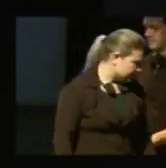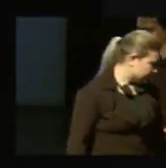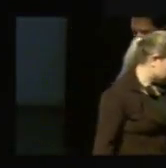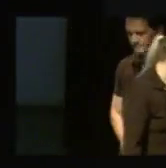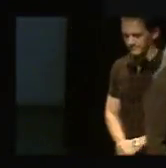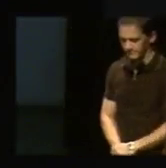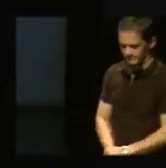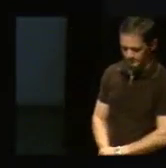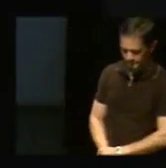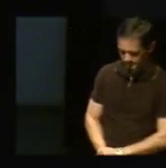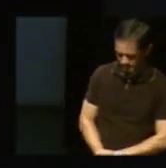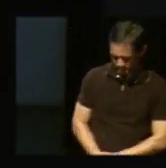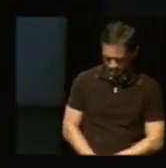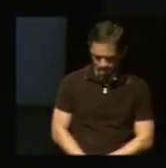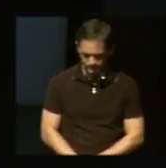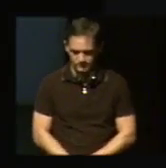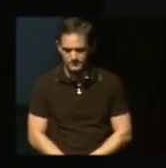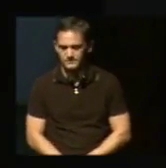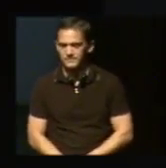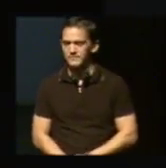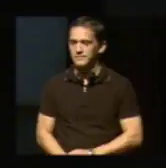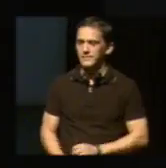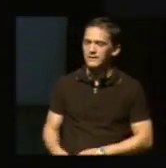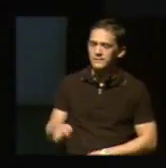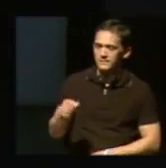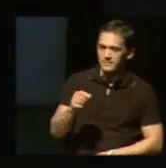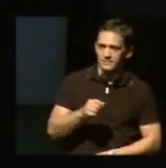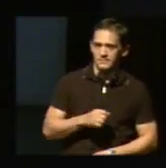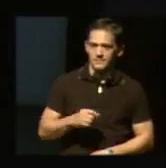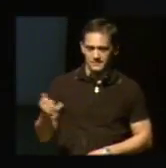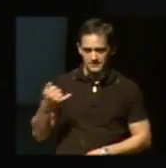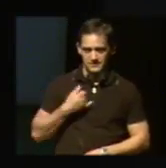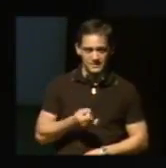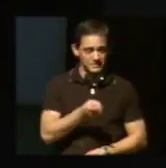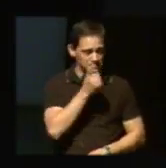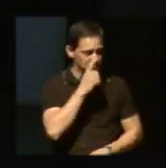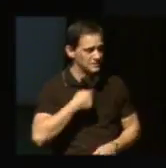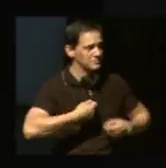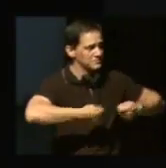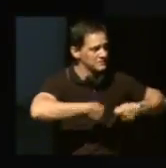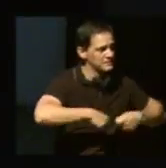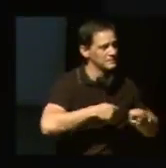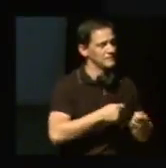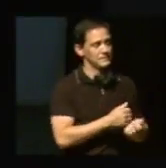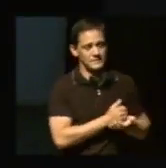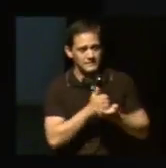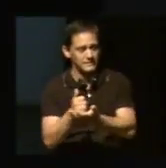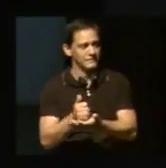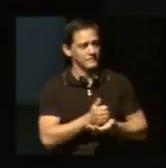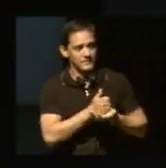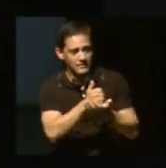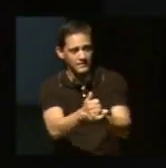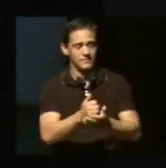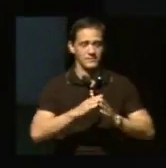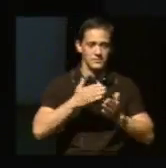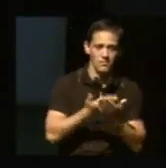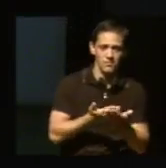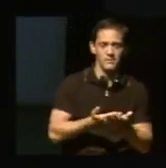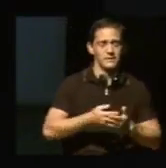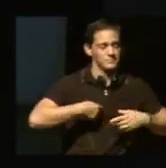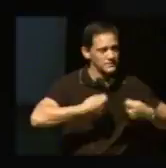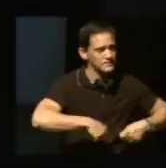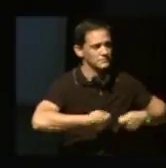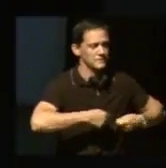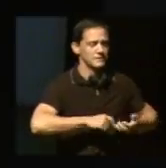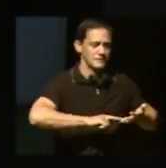toda hora, mãe, eu preciso que tu cuide da Malu, mãe, eu preciso que tu leve a Malu no colégio, mãe, eu preciso disso,